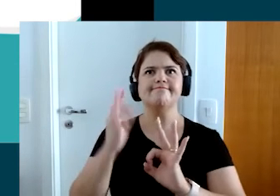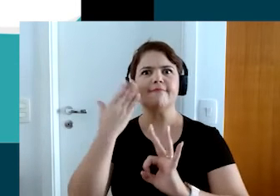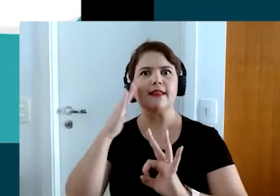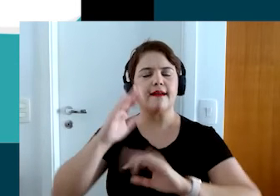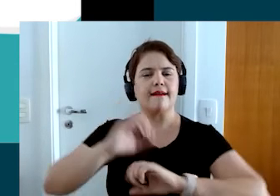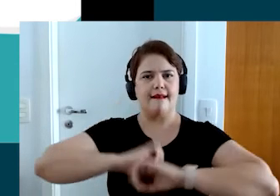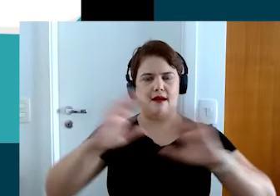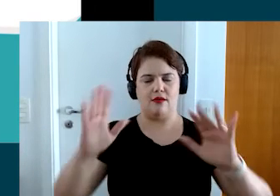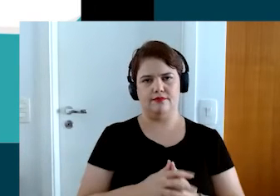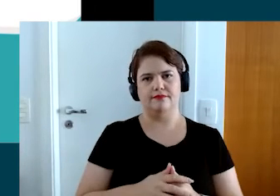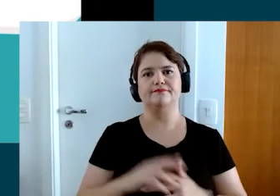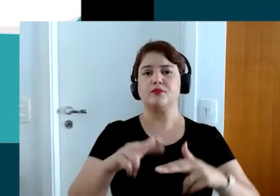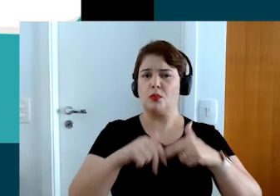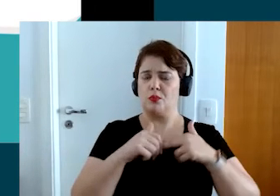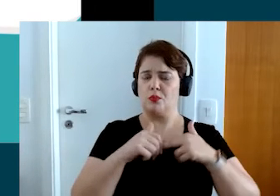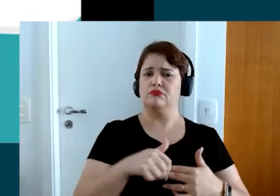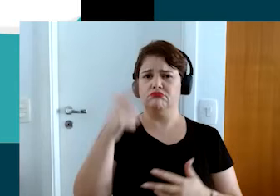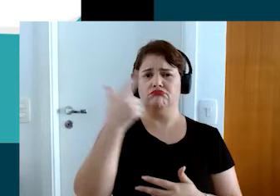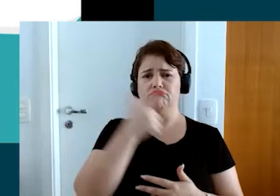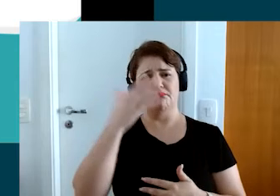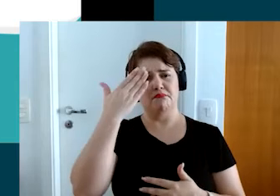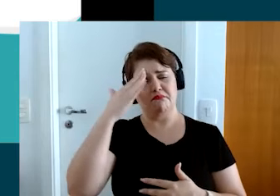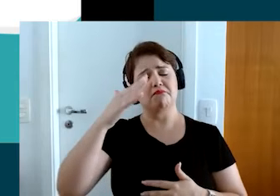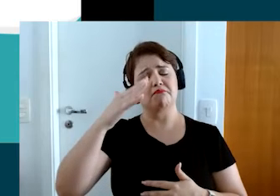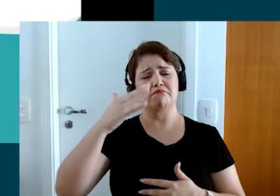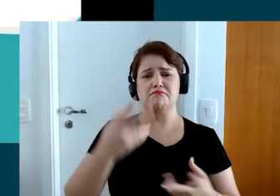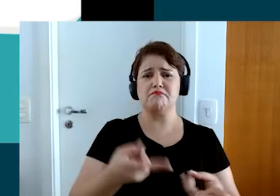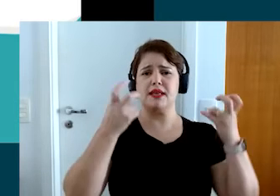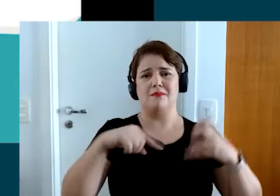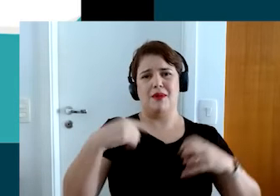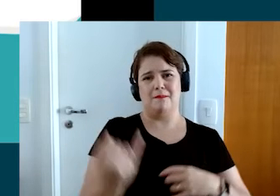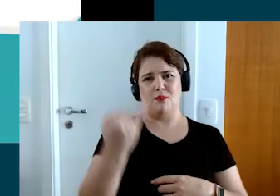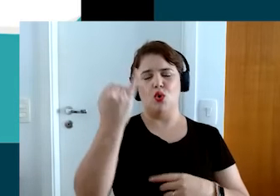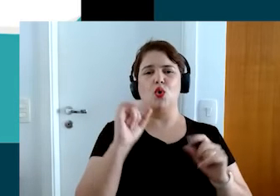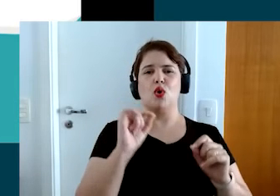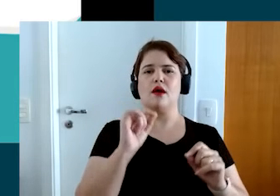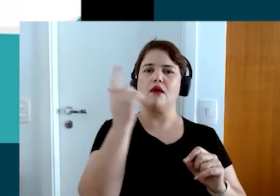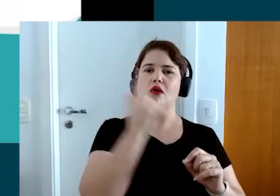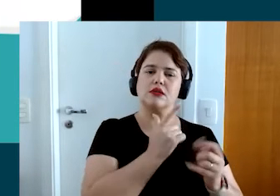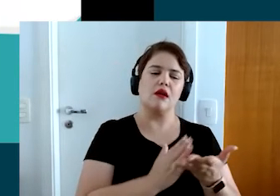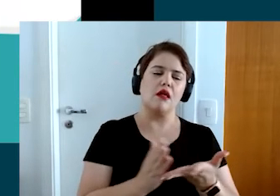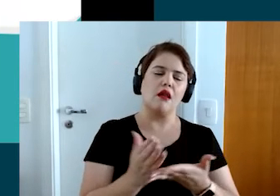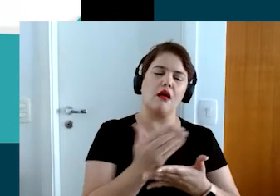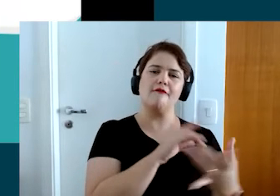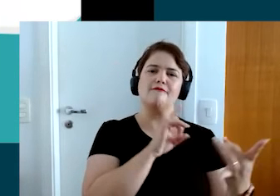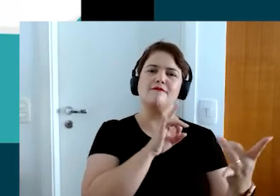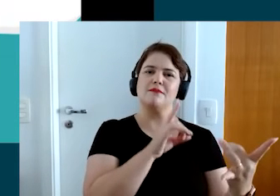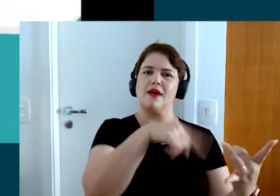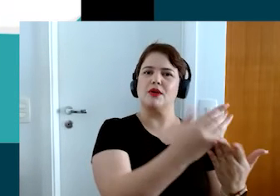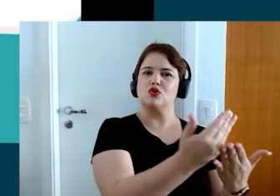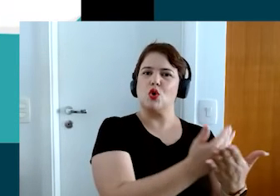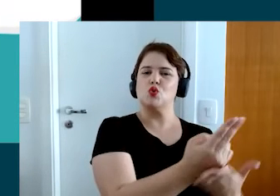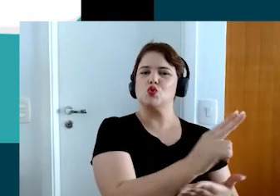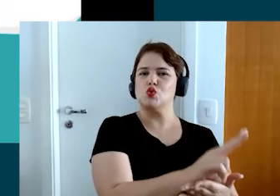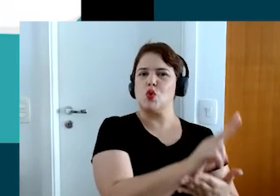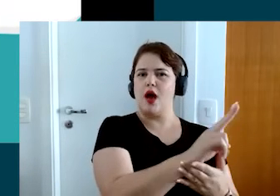Então, dessa forma, a gente consegue perceber aí essa importância, né, de coletar feedbacks dos usuários rápido, para que a